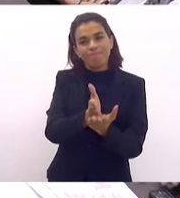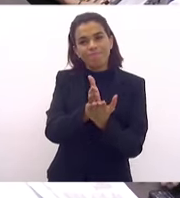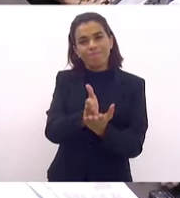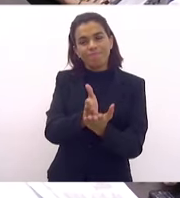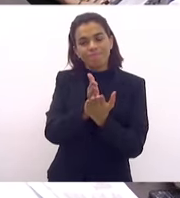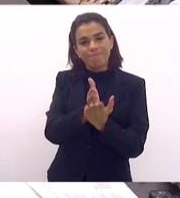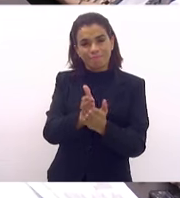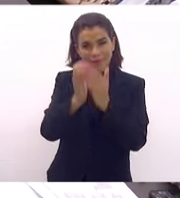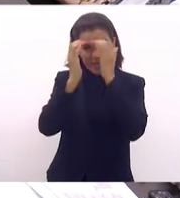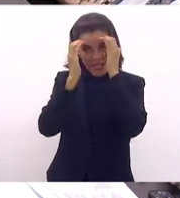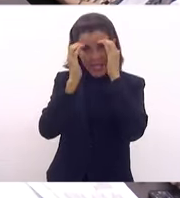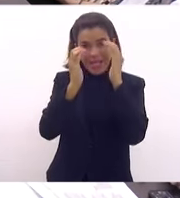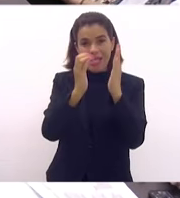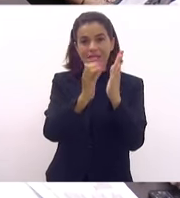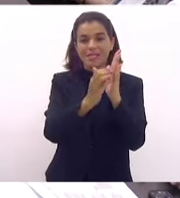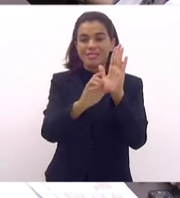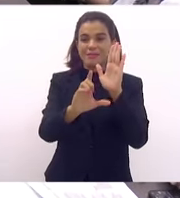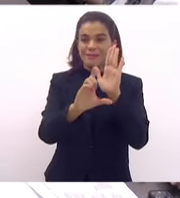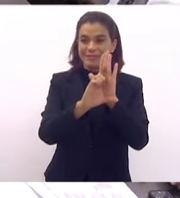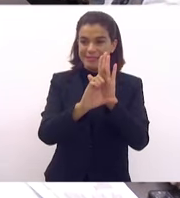da legalidade.